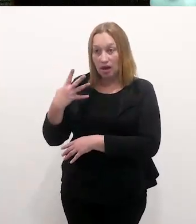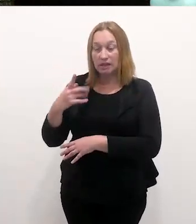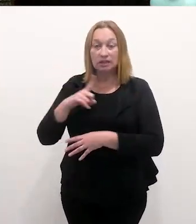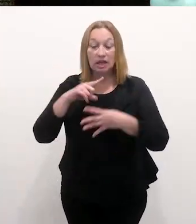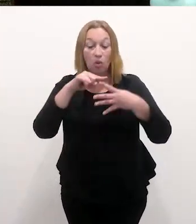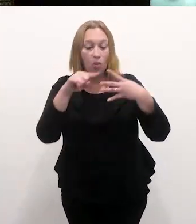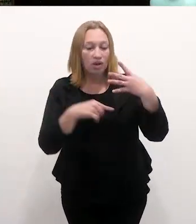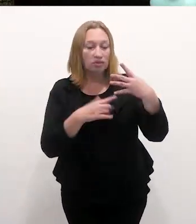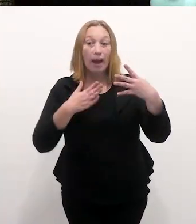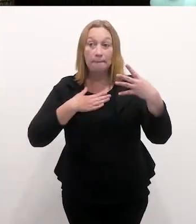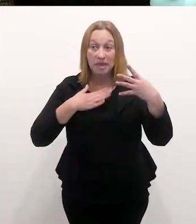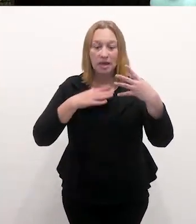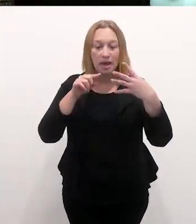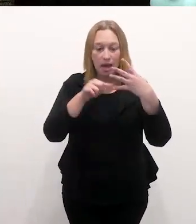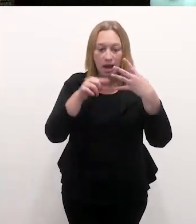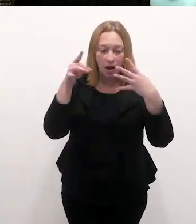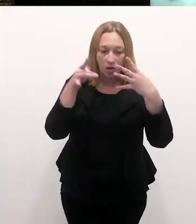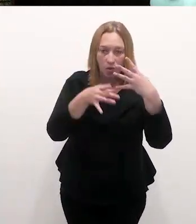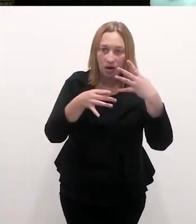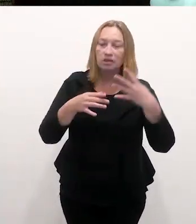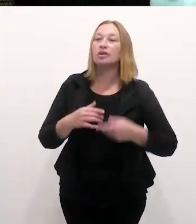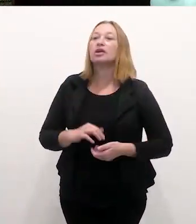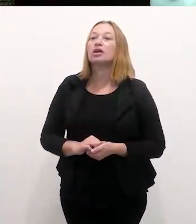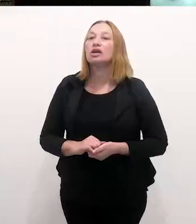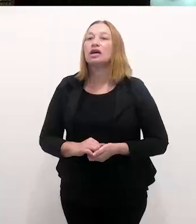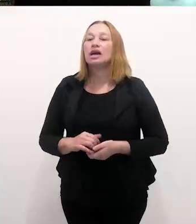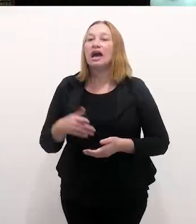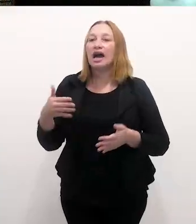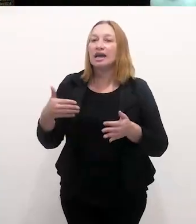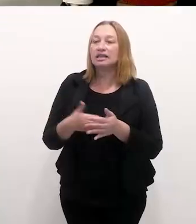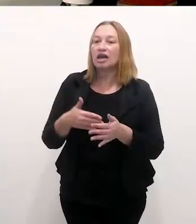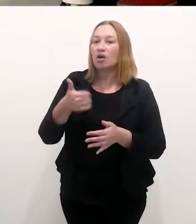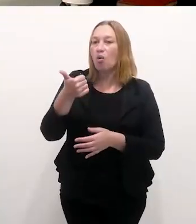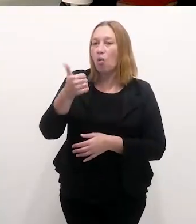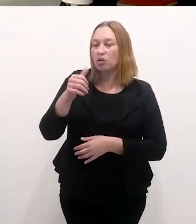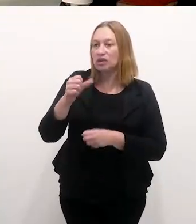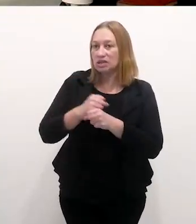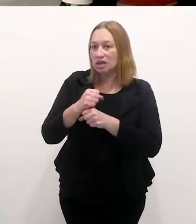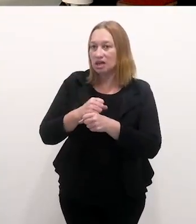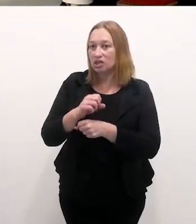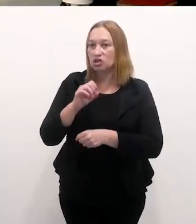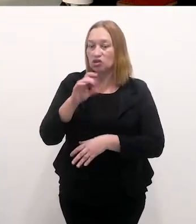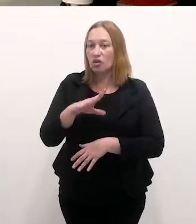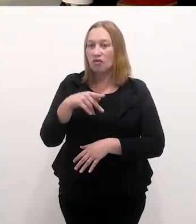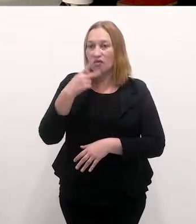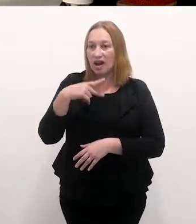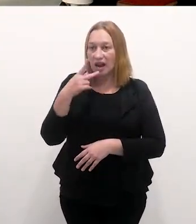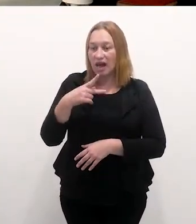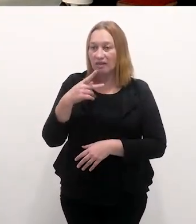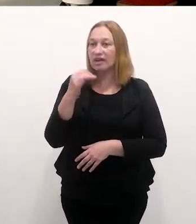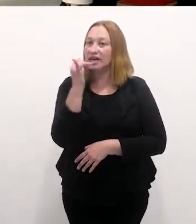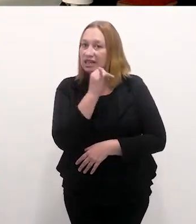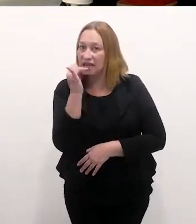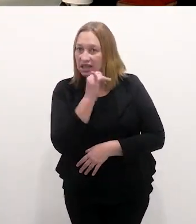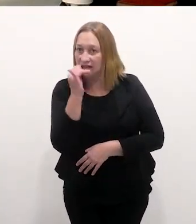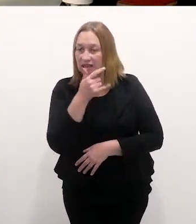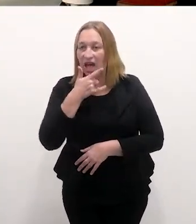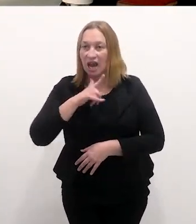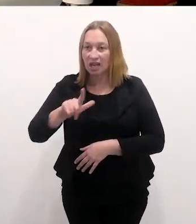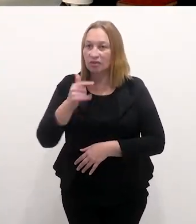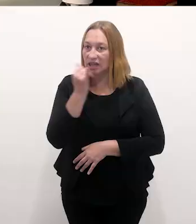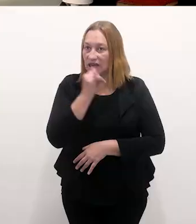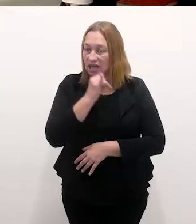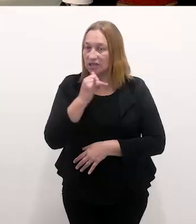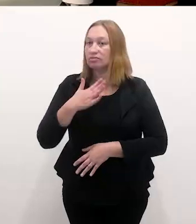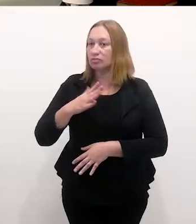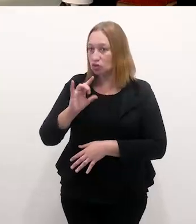4ª e até os 12 anos, Carlos Nicodemos e cônsul, eu falava só o dialeto vêneto, antes de falar português. O italiano. O